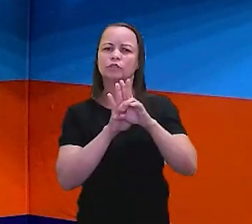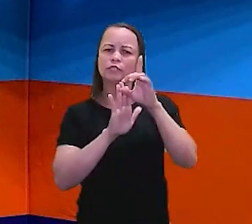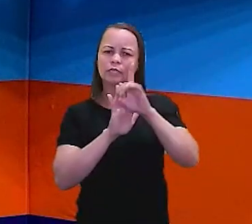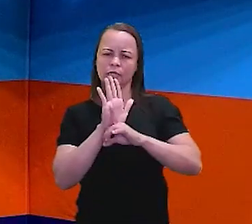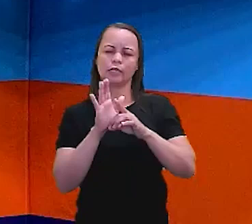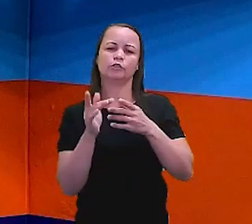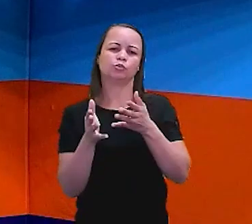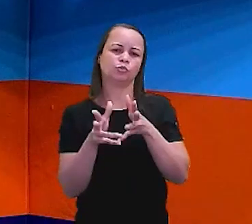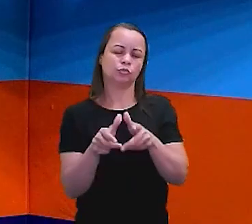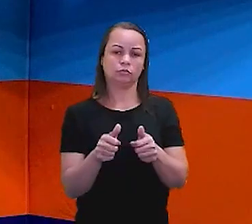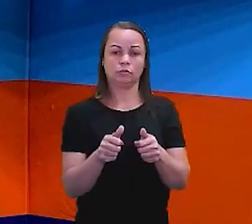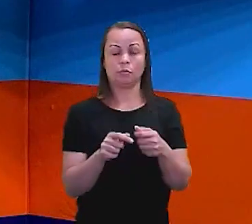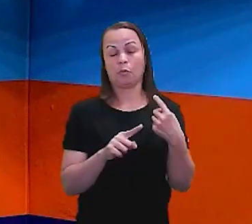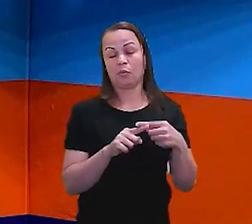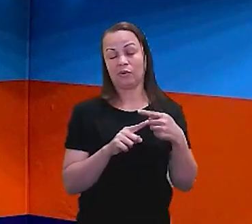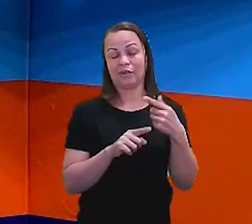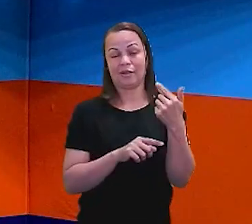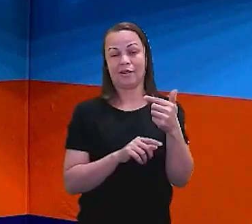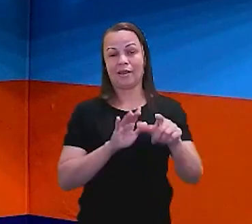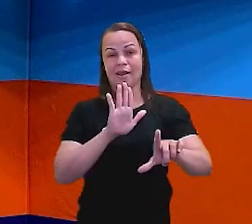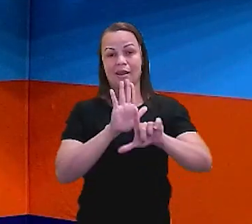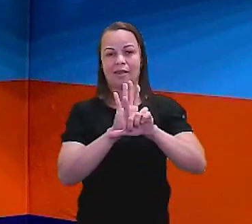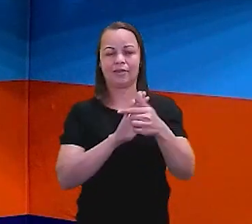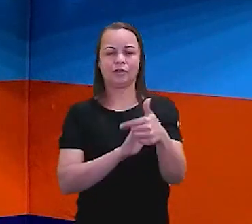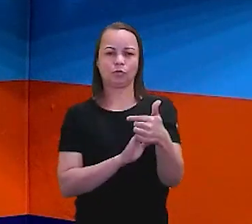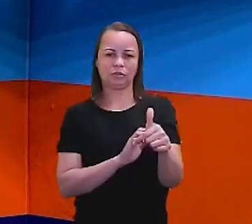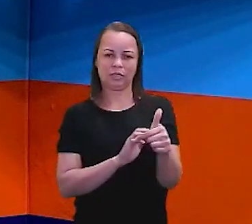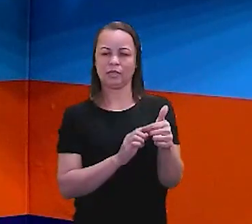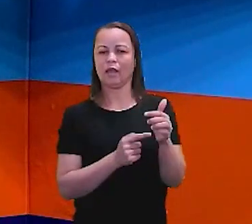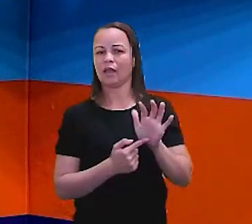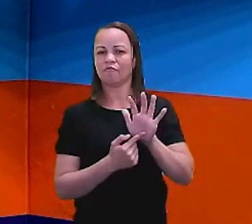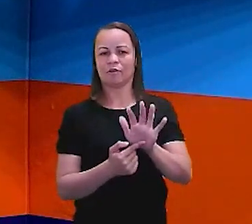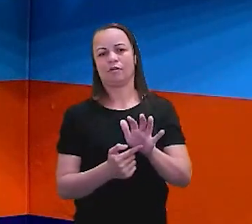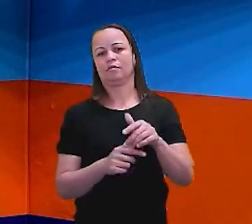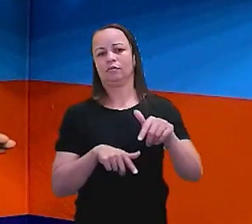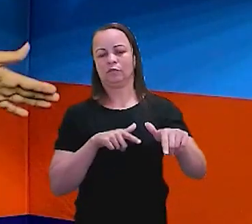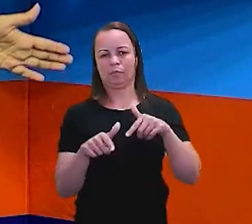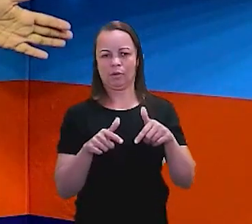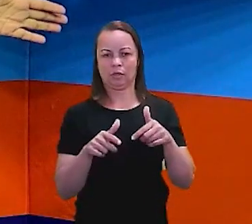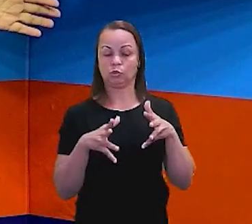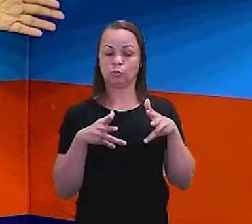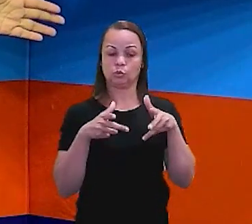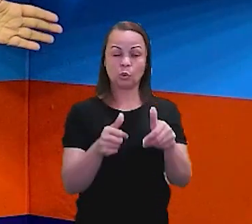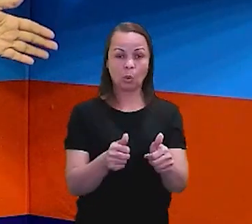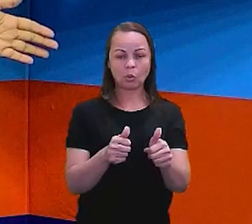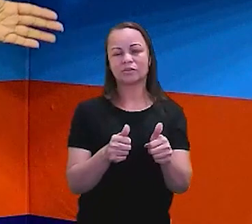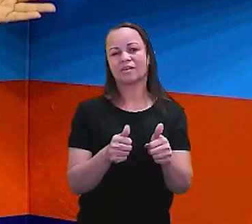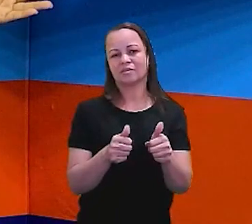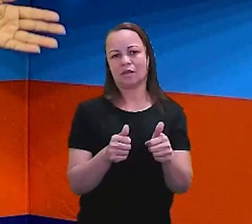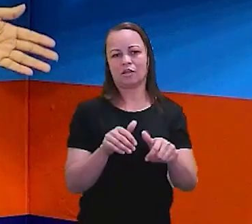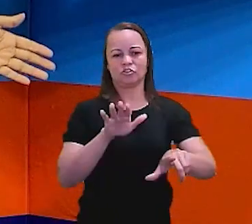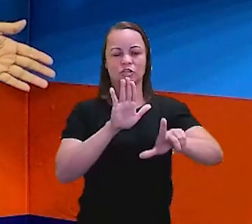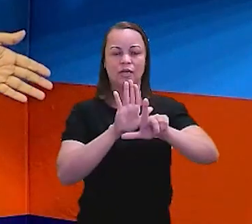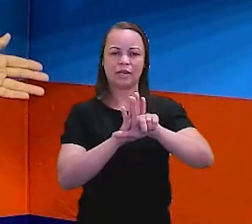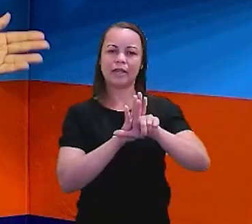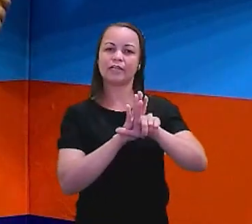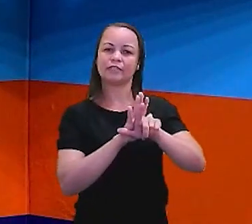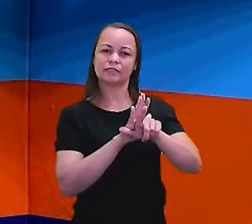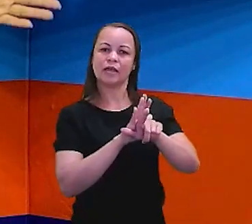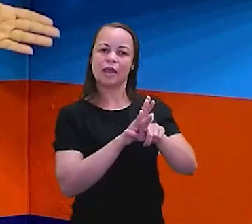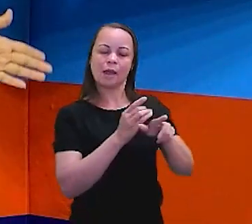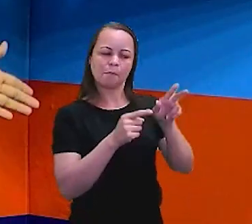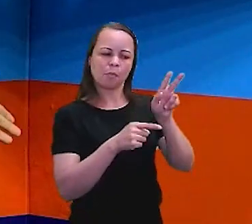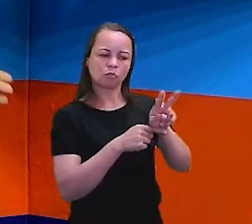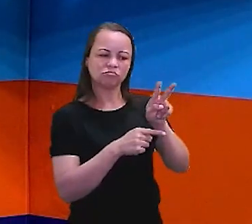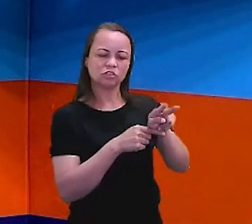se tinha nenhuma lei referente em proteção ao trabalho. Era todas as leis para proteção dos donos de empresas,